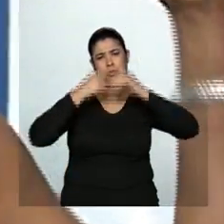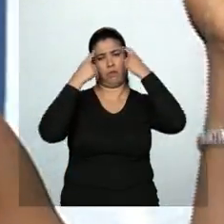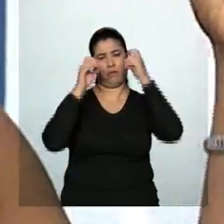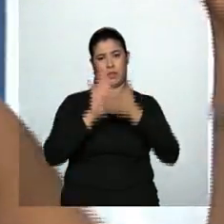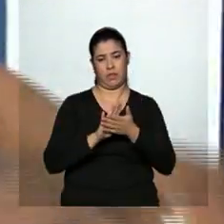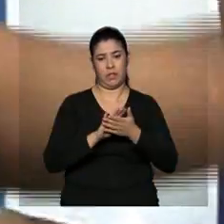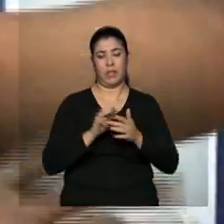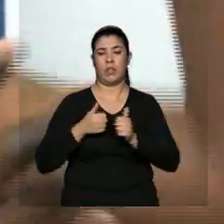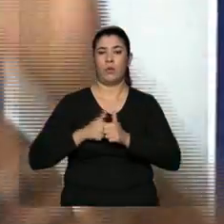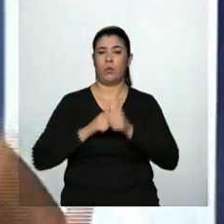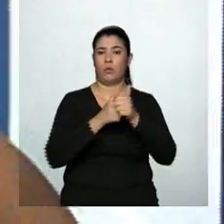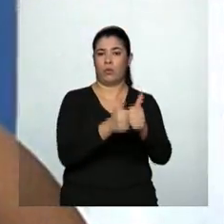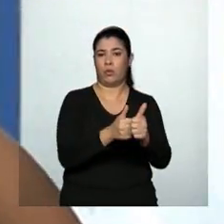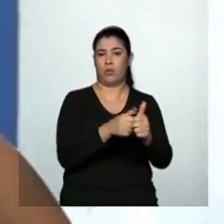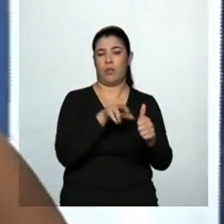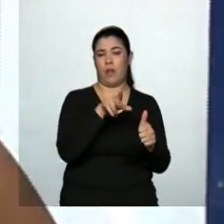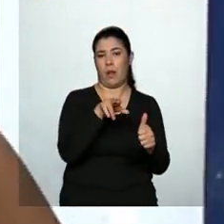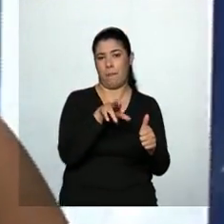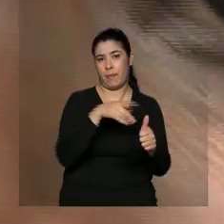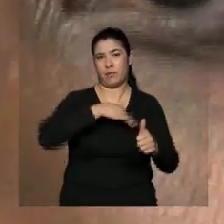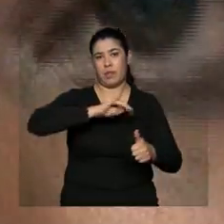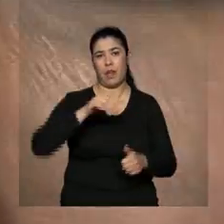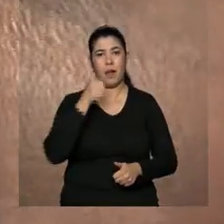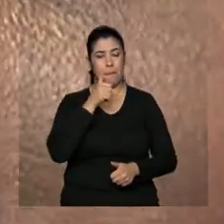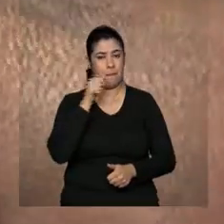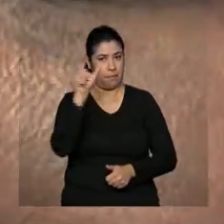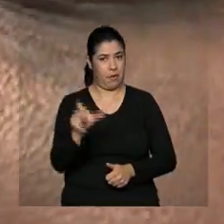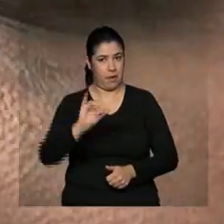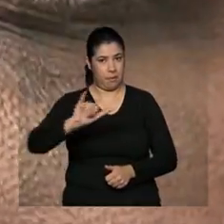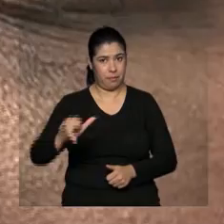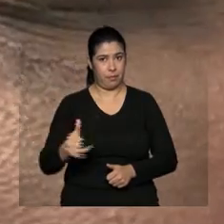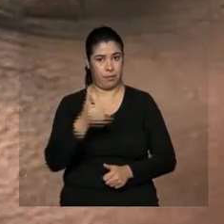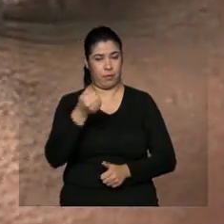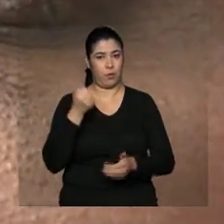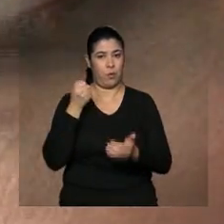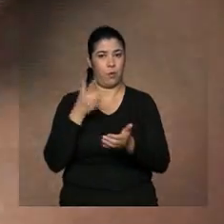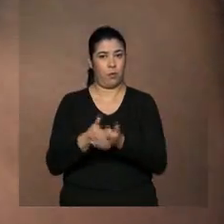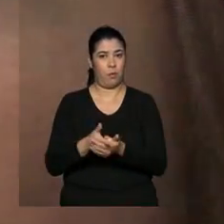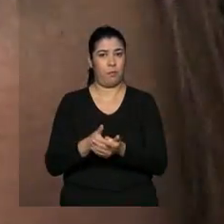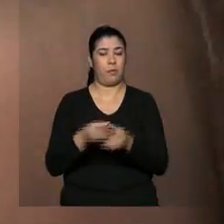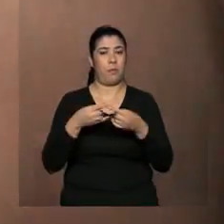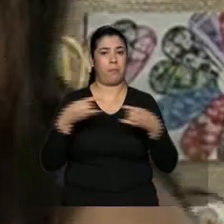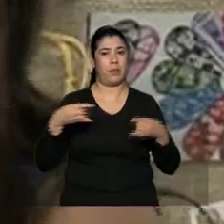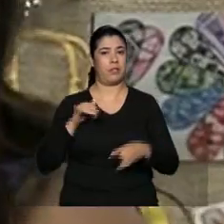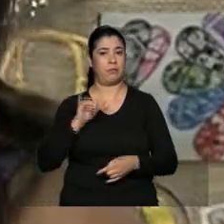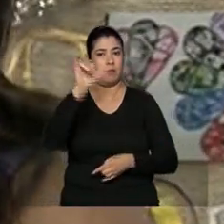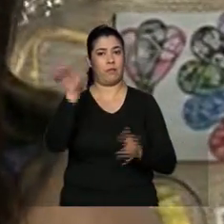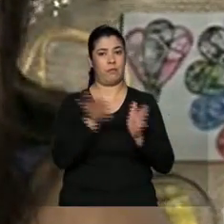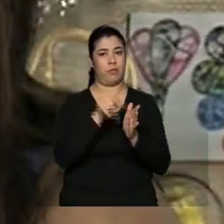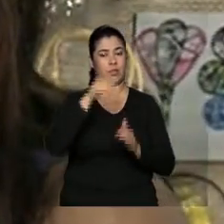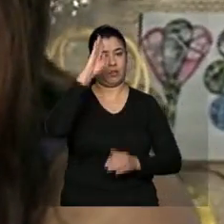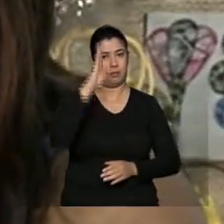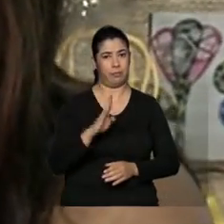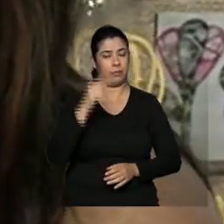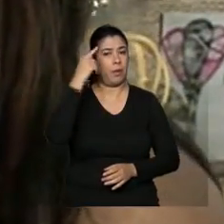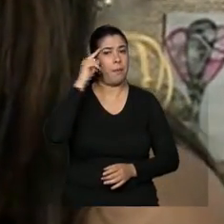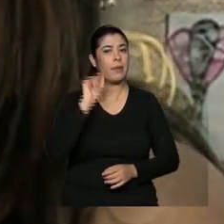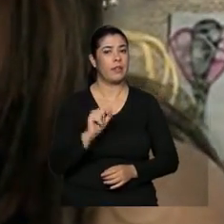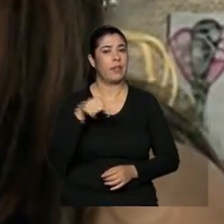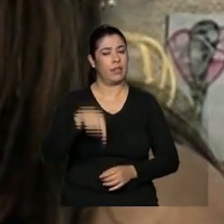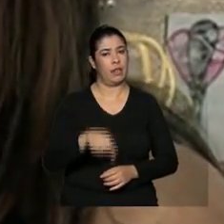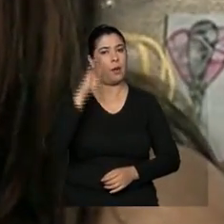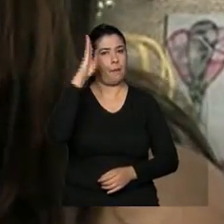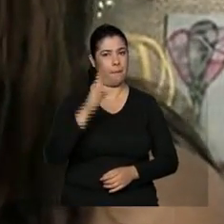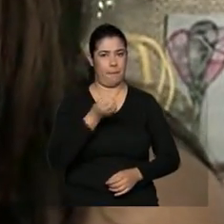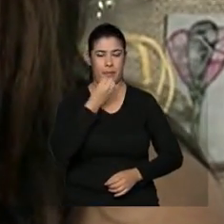de uma irmã, Meirelle usou todo o dinheiro que tinha para comprar uma passagem de avião para o Brasil. Penso que o Brasil é